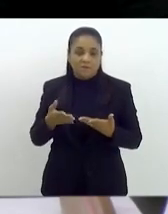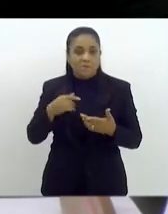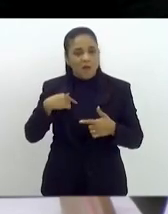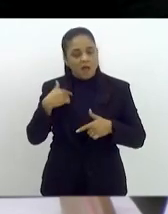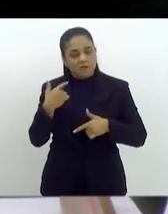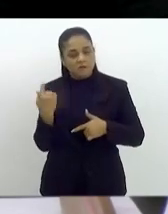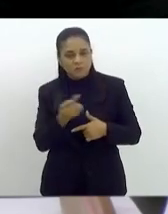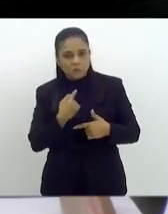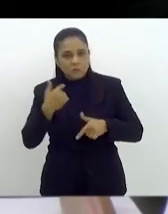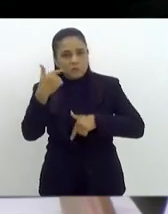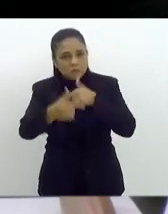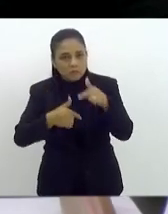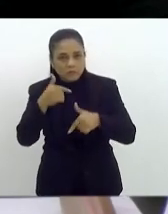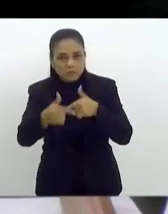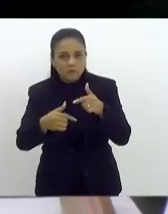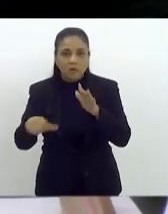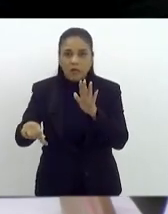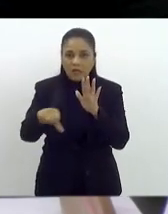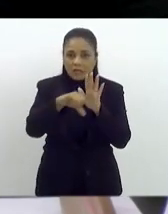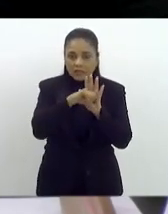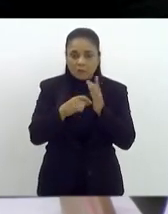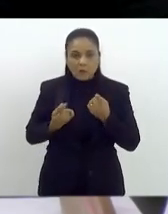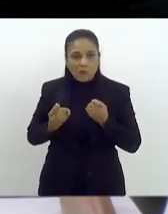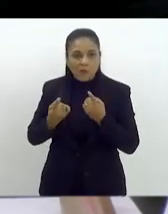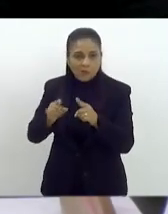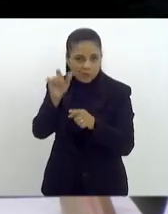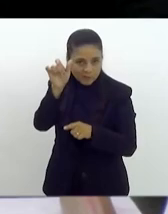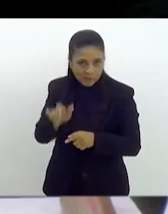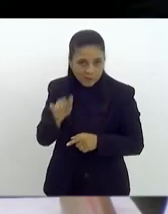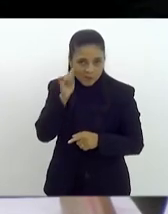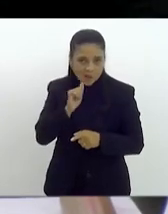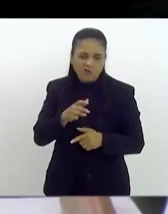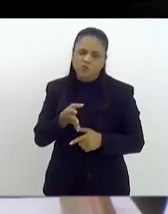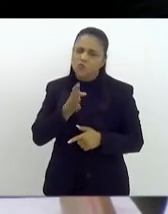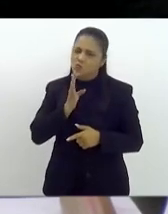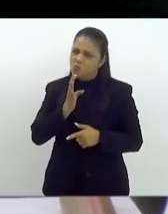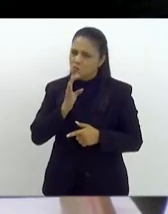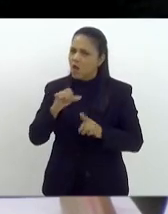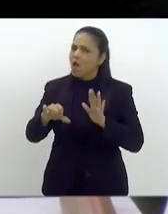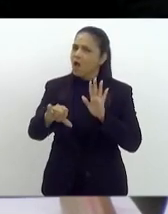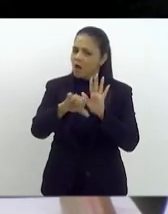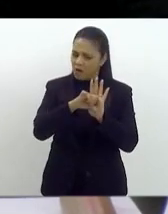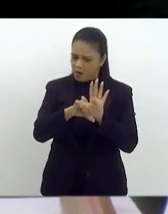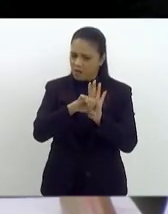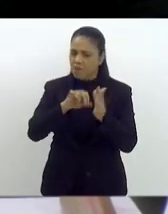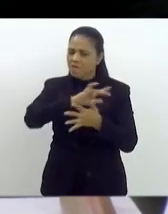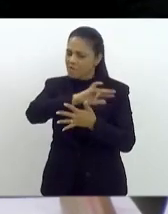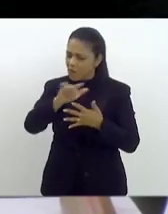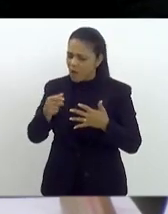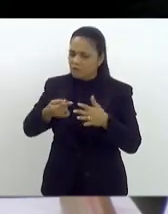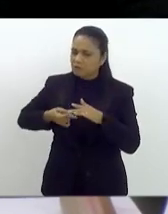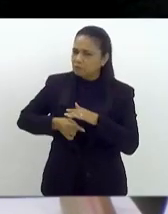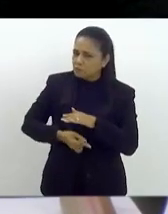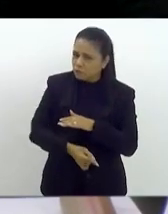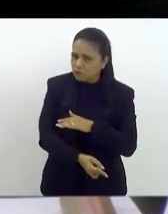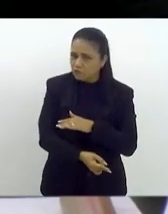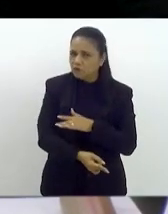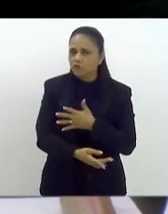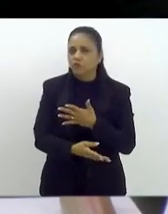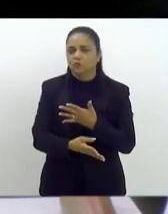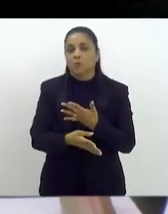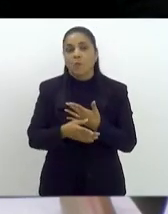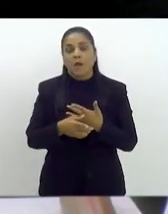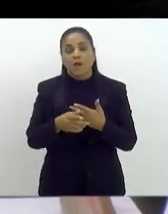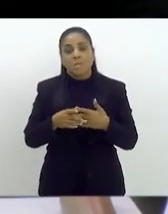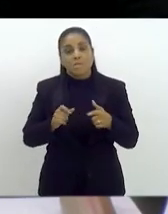com essa parte aí dos crimes contra mulheres a gente já tem esse conhecimento mas aprofundado mas para o público em